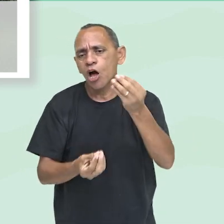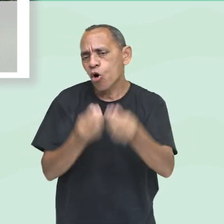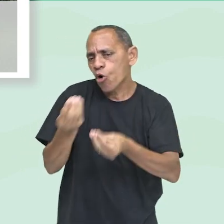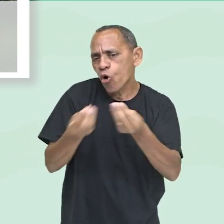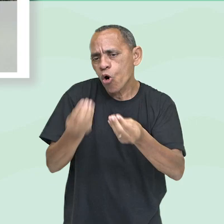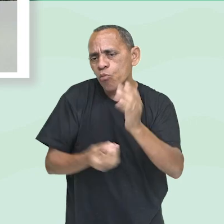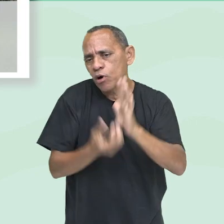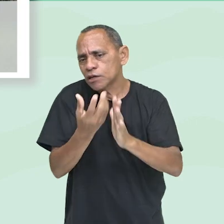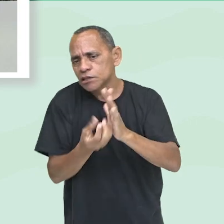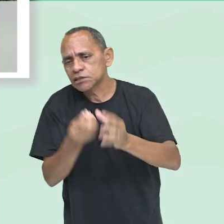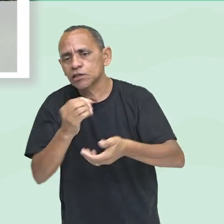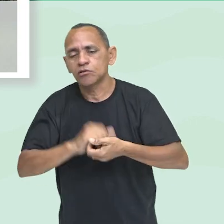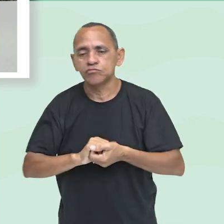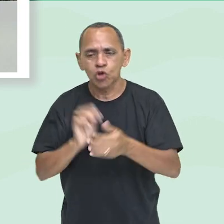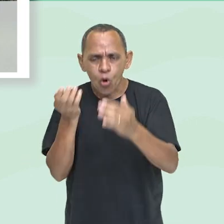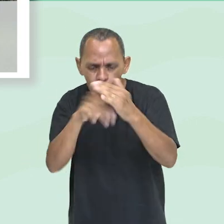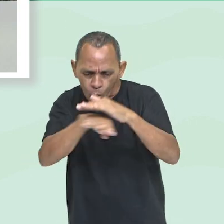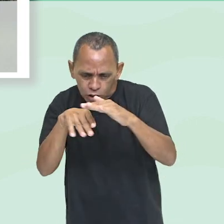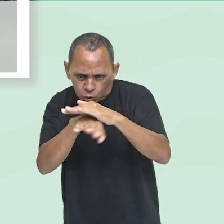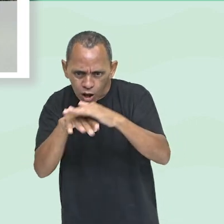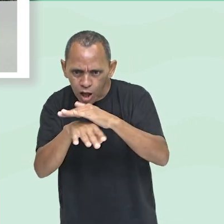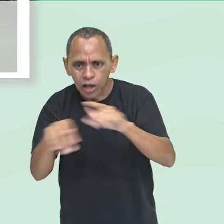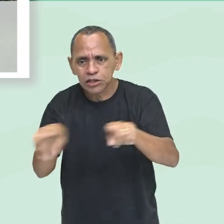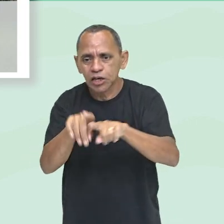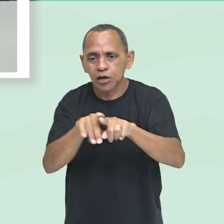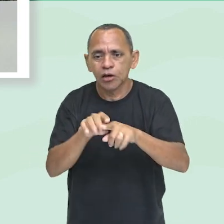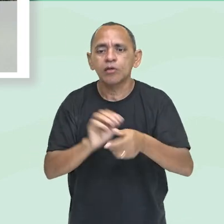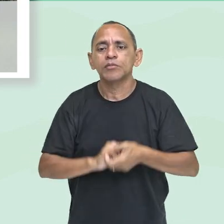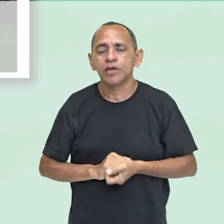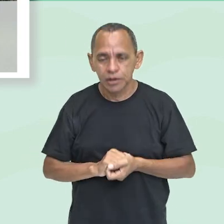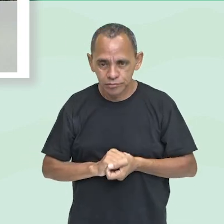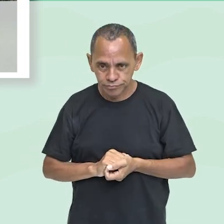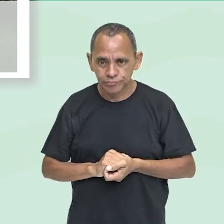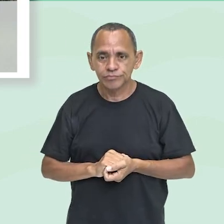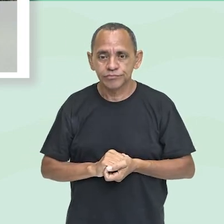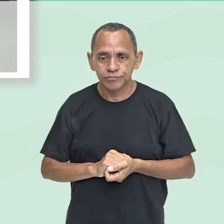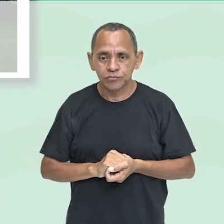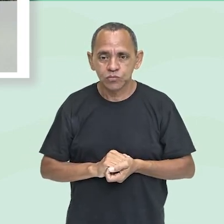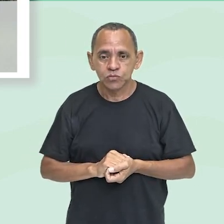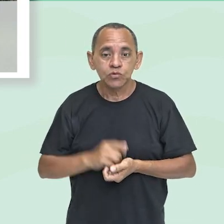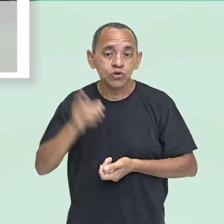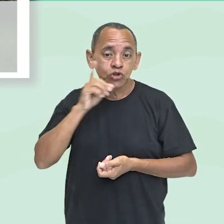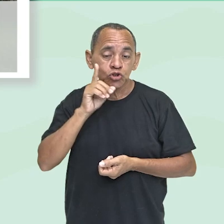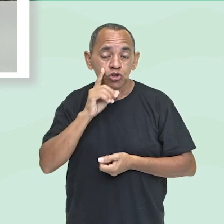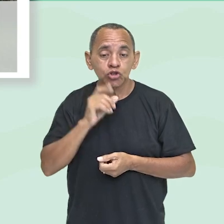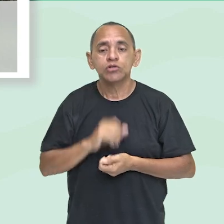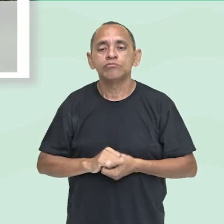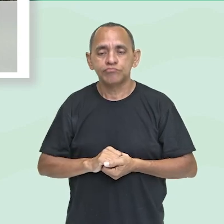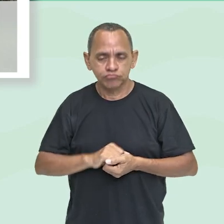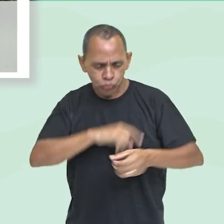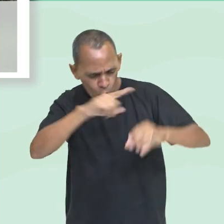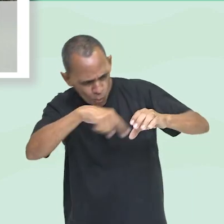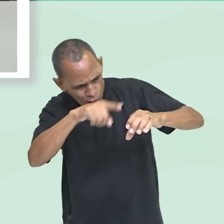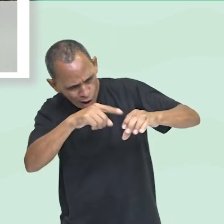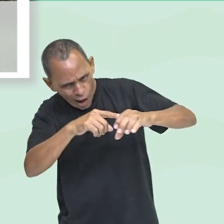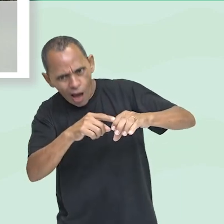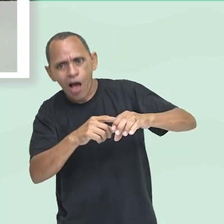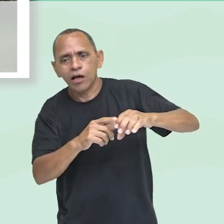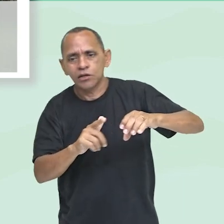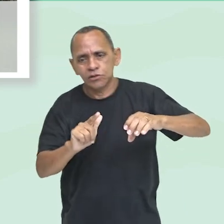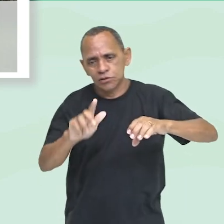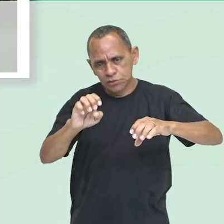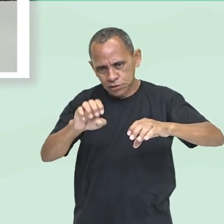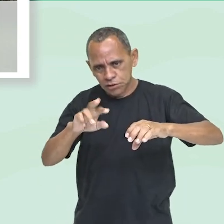os créditos acumulados. Como estamos de dia, o seu gerador solar produz muito mais energia do que a casa está